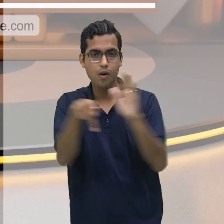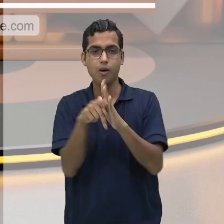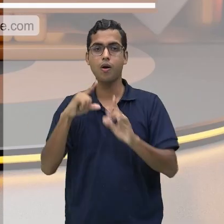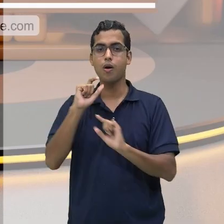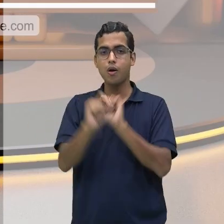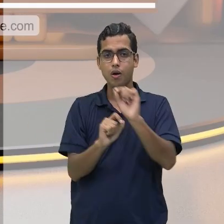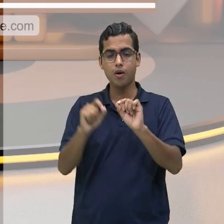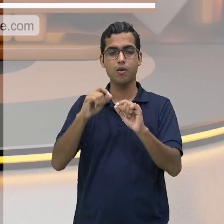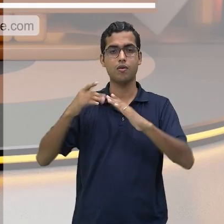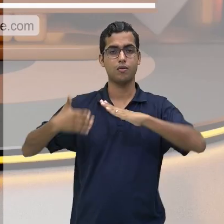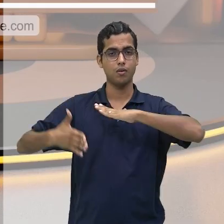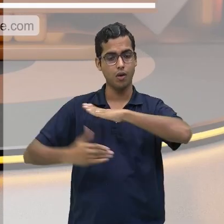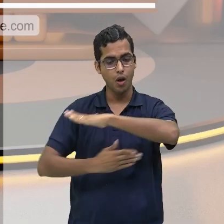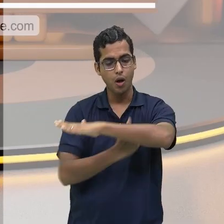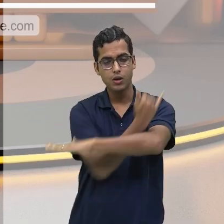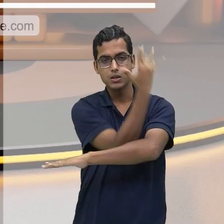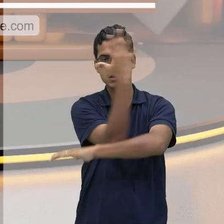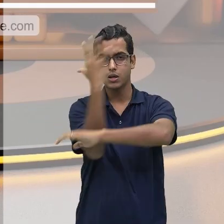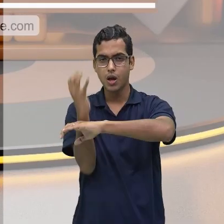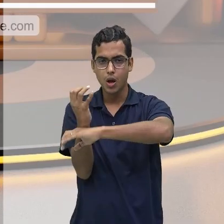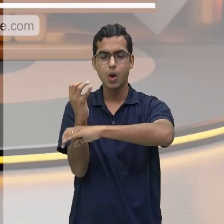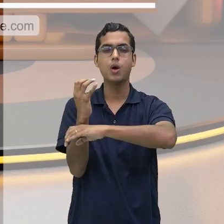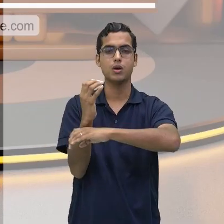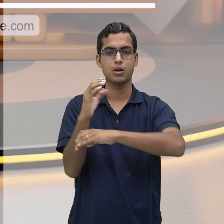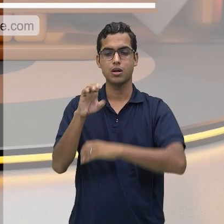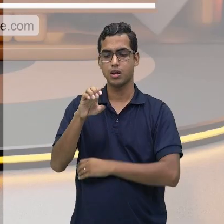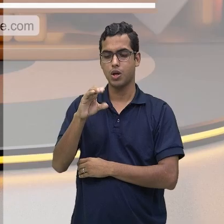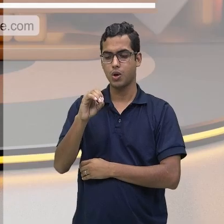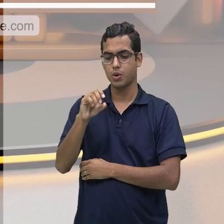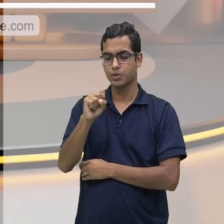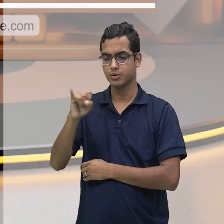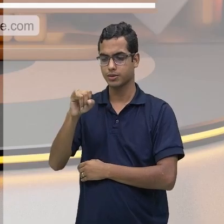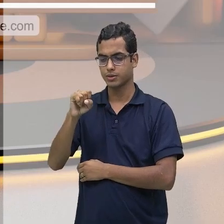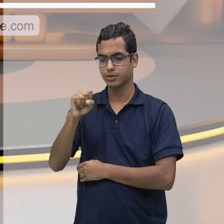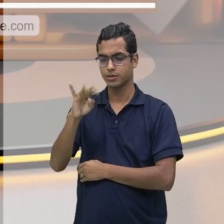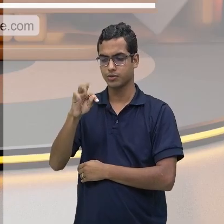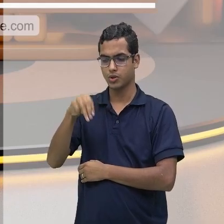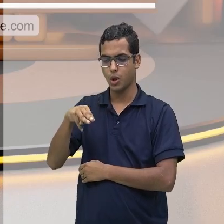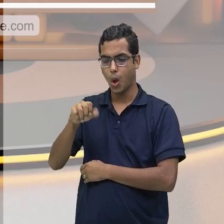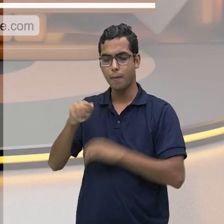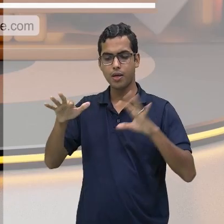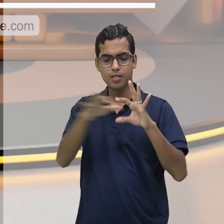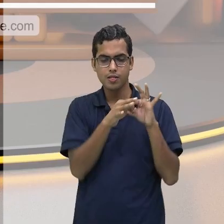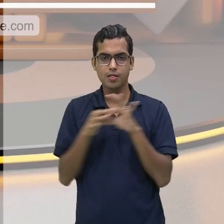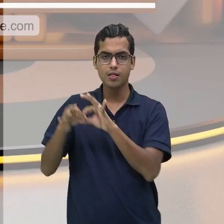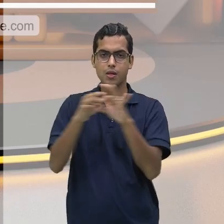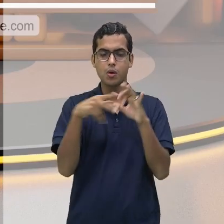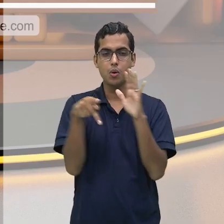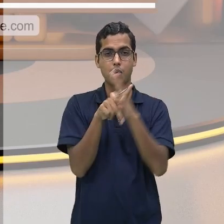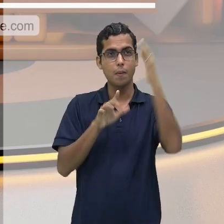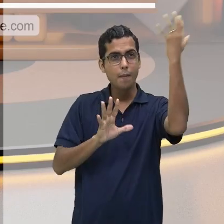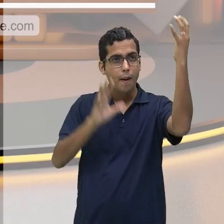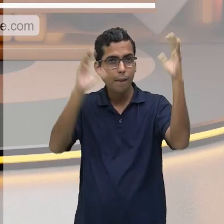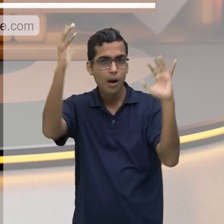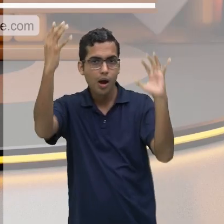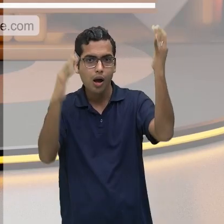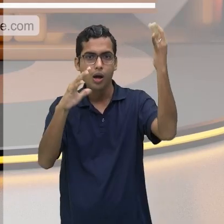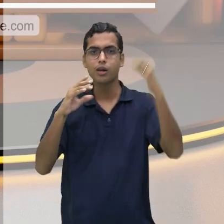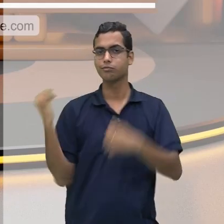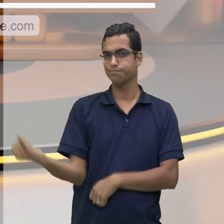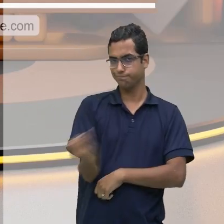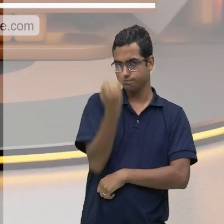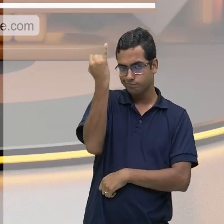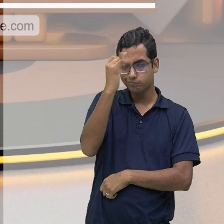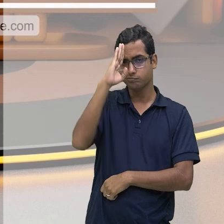ecossistemas integrados, eles acabam se integrando. Agora, o clima é um dos elementos mais importantes